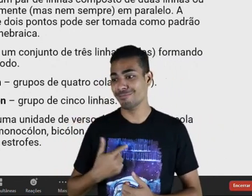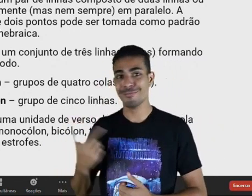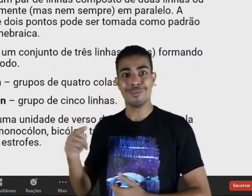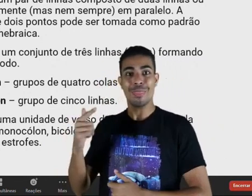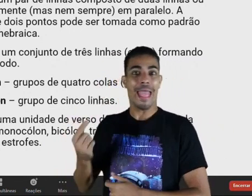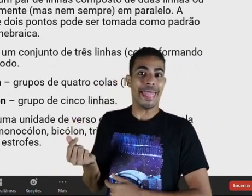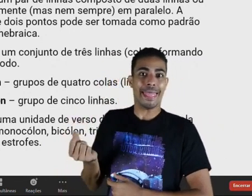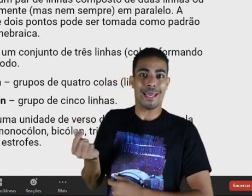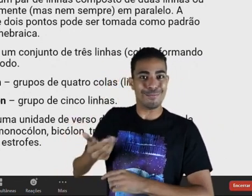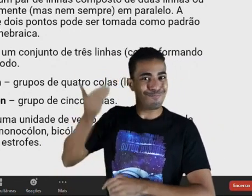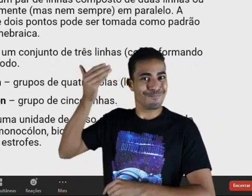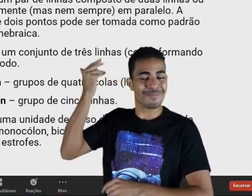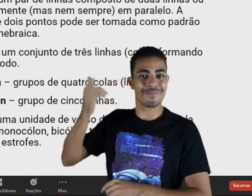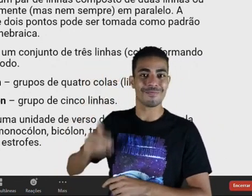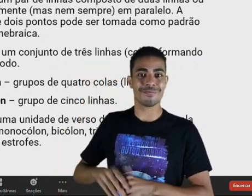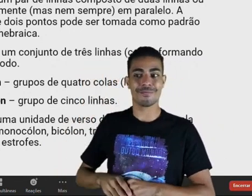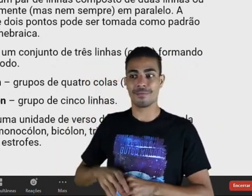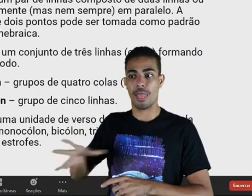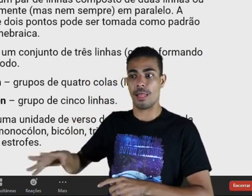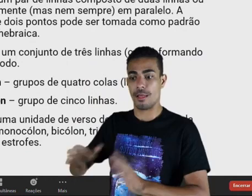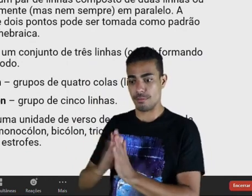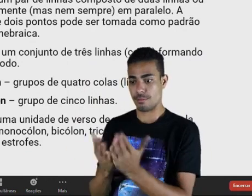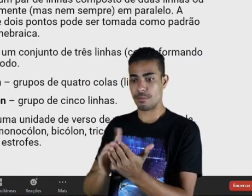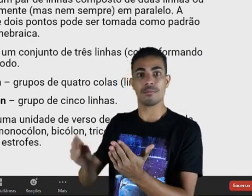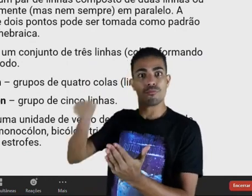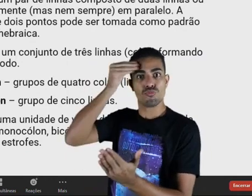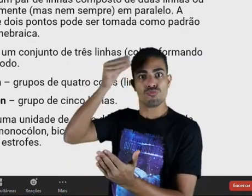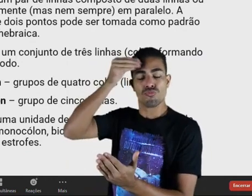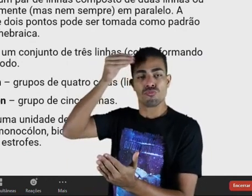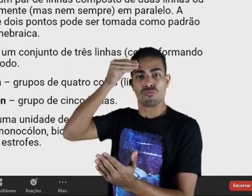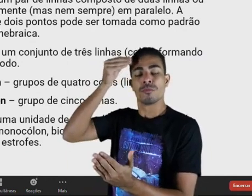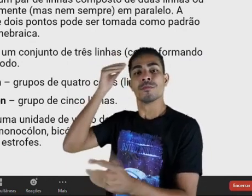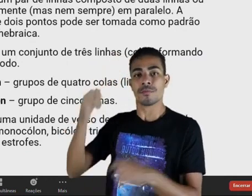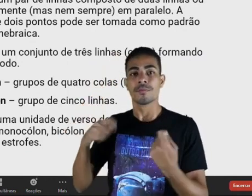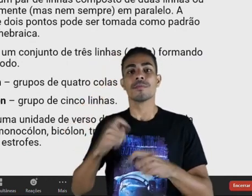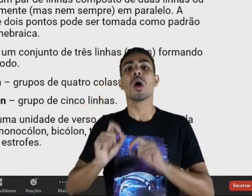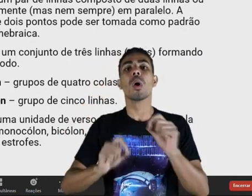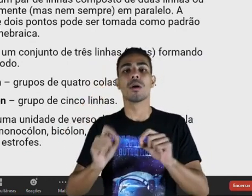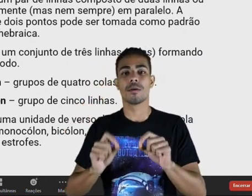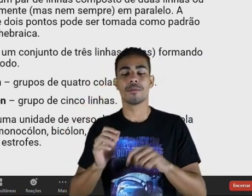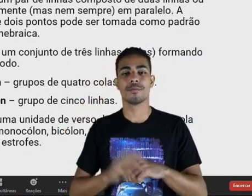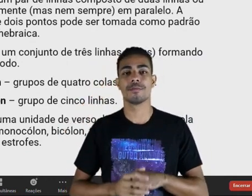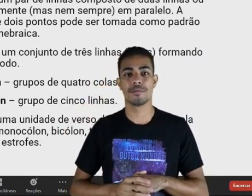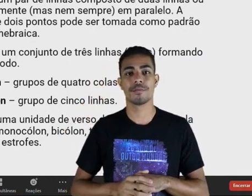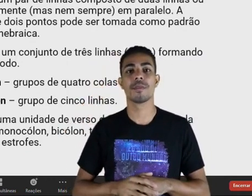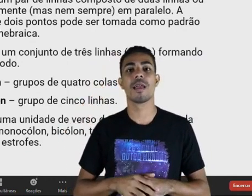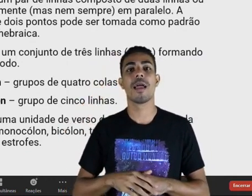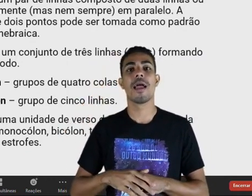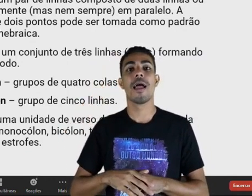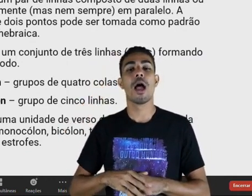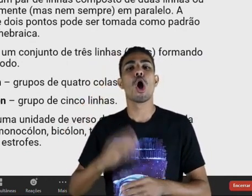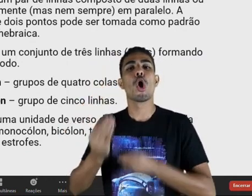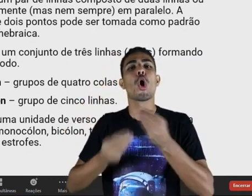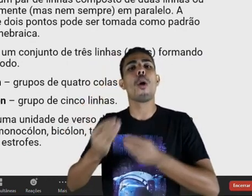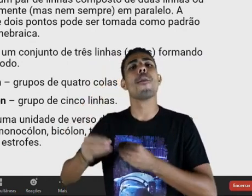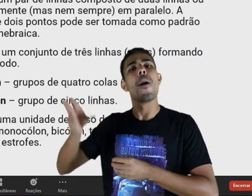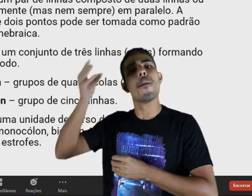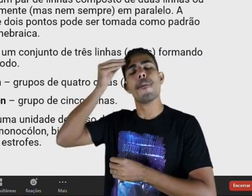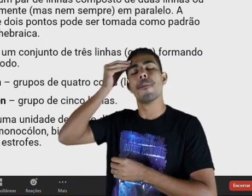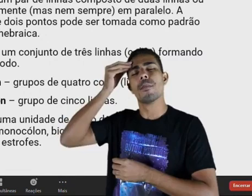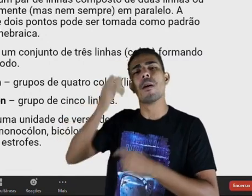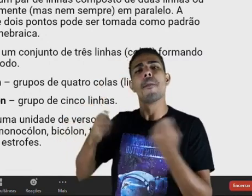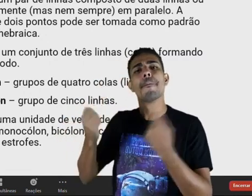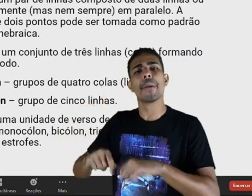memorizar. E uma das formas que eles tinham para facilitar a memorização era dando o ensino em forma de